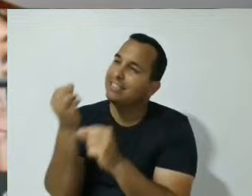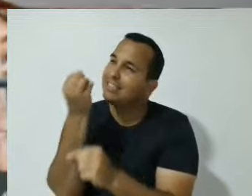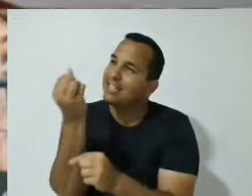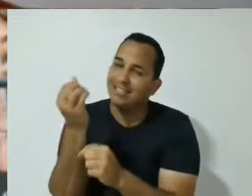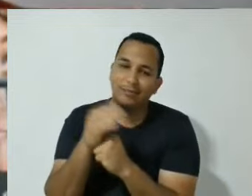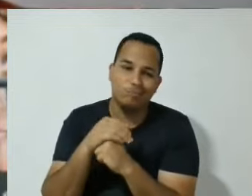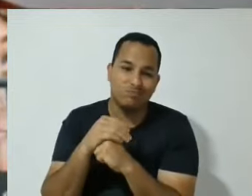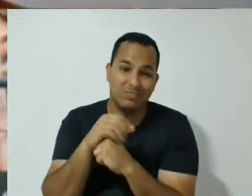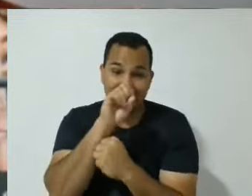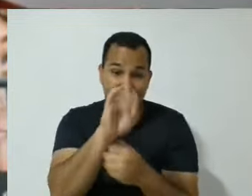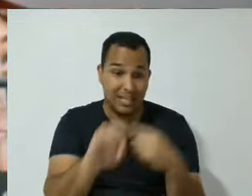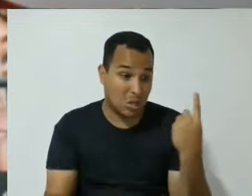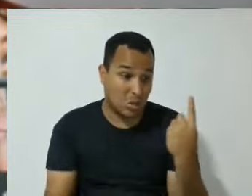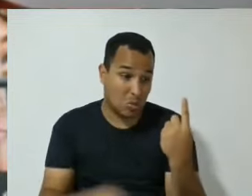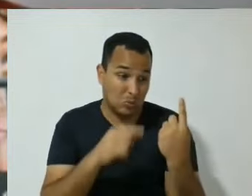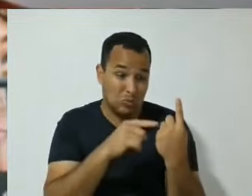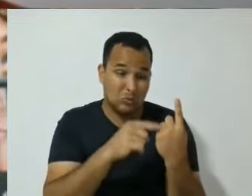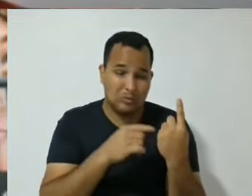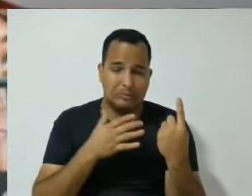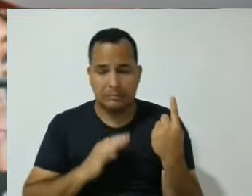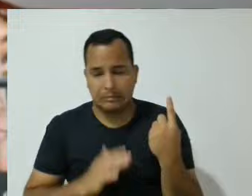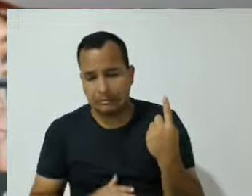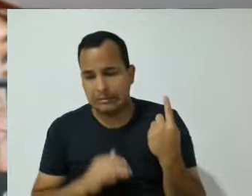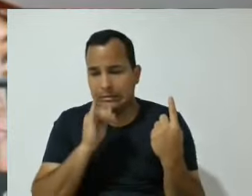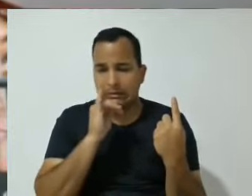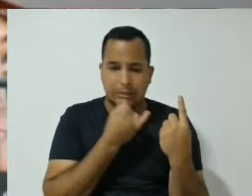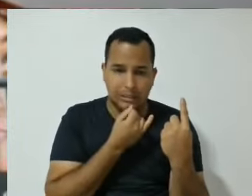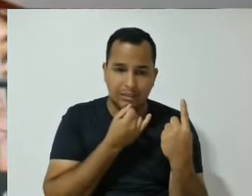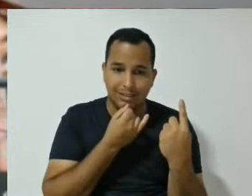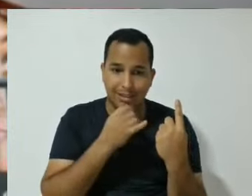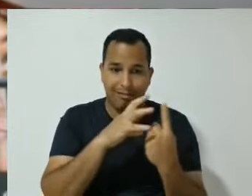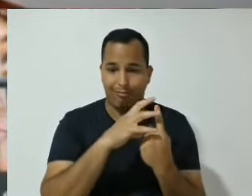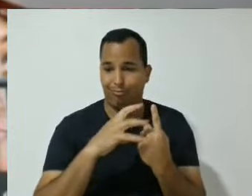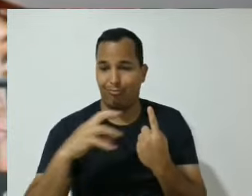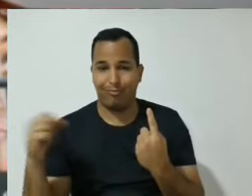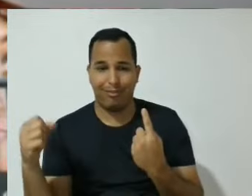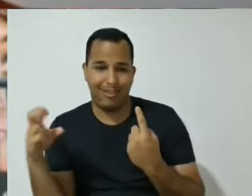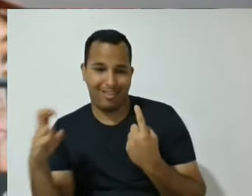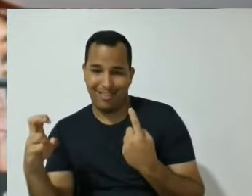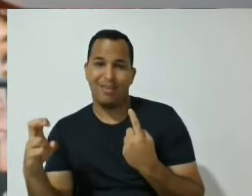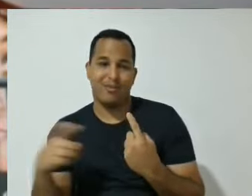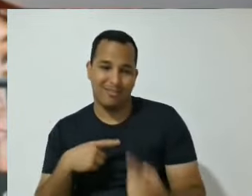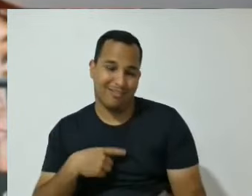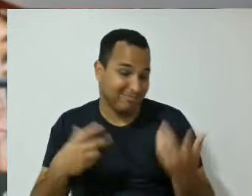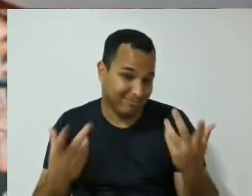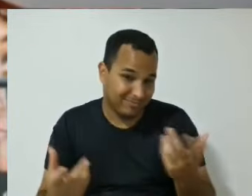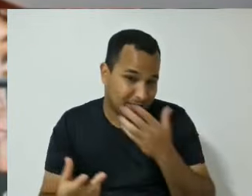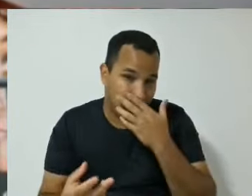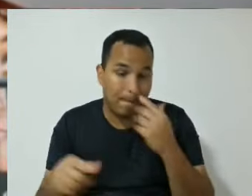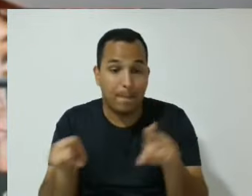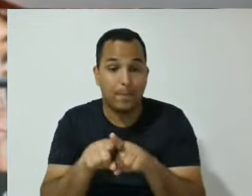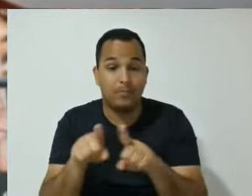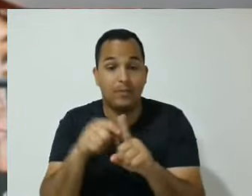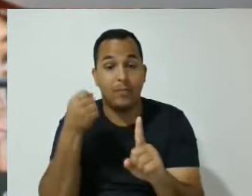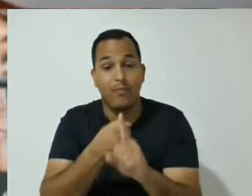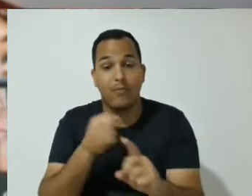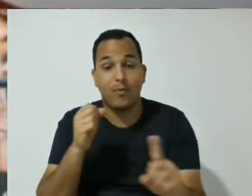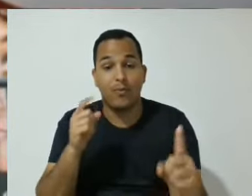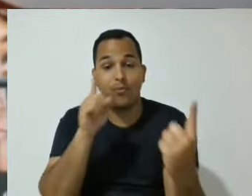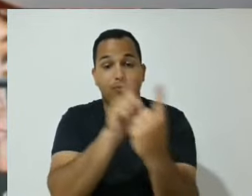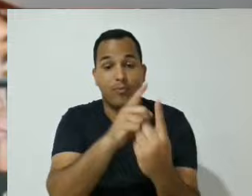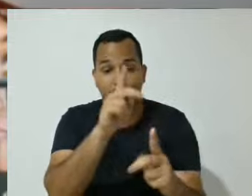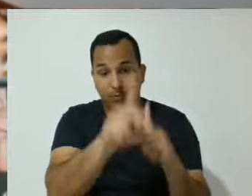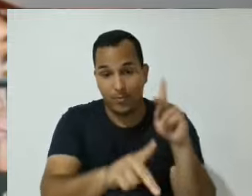vai contagiar o outro. E mais do que isso, vai impactar o atendimento ao público. Porque, Grace, eu